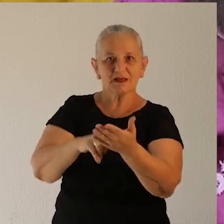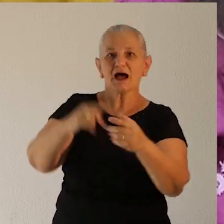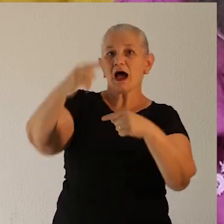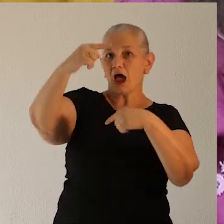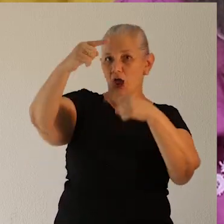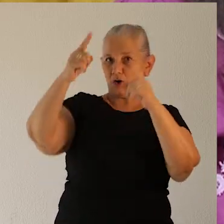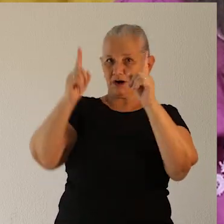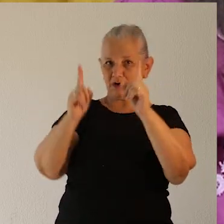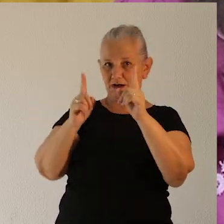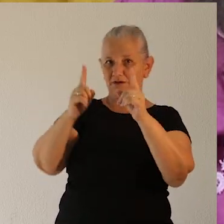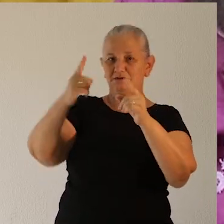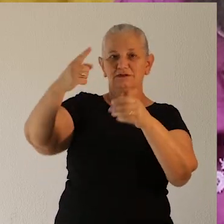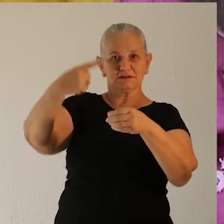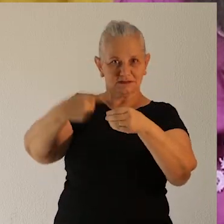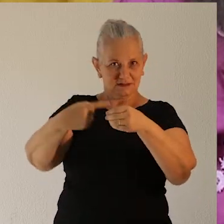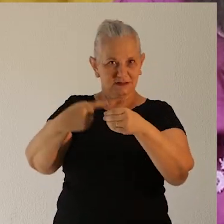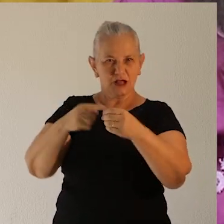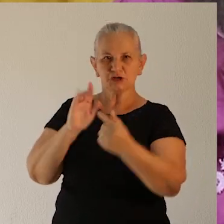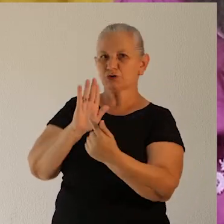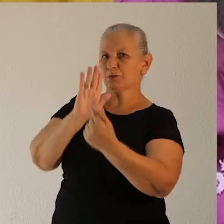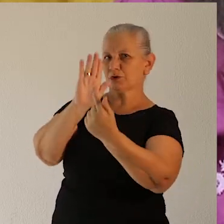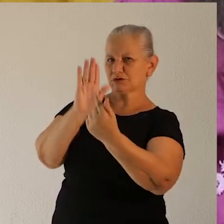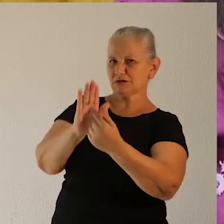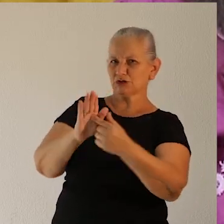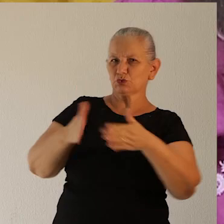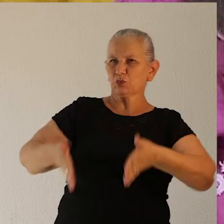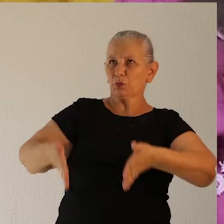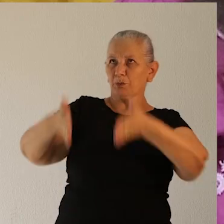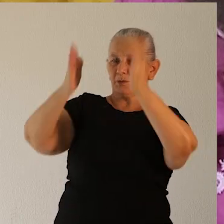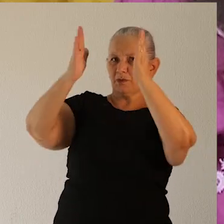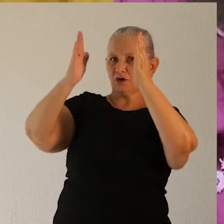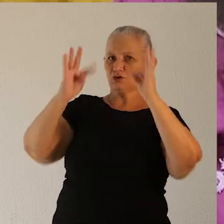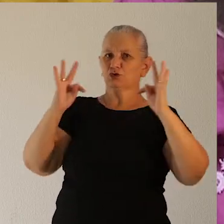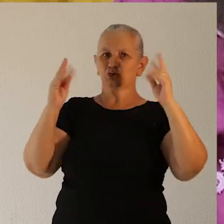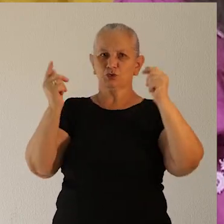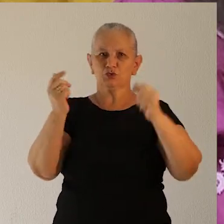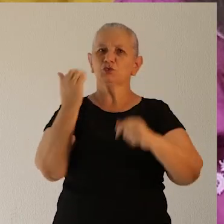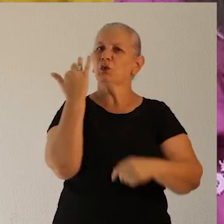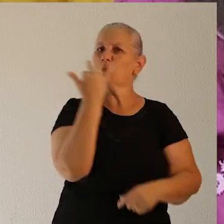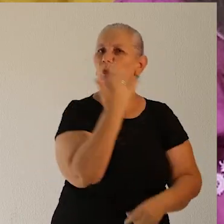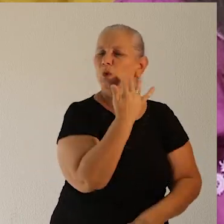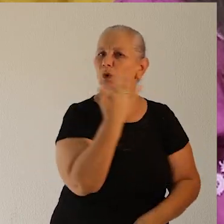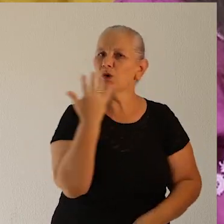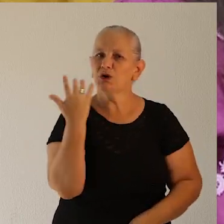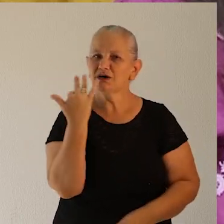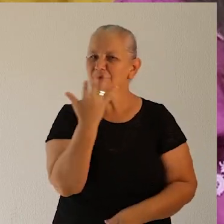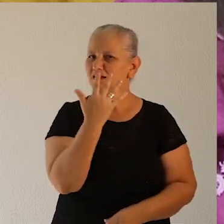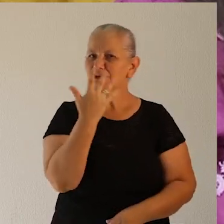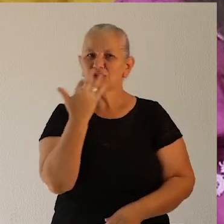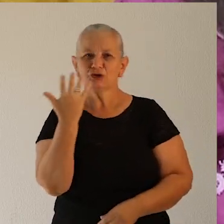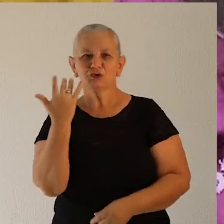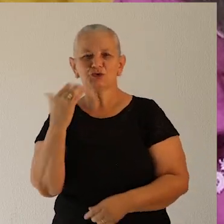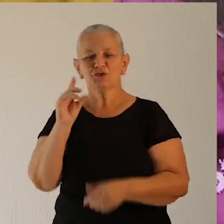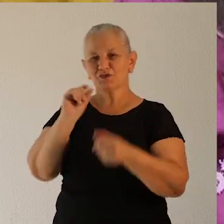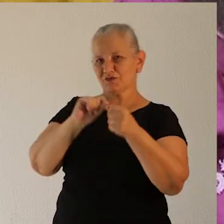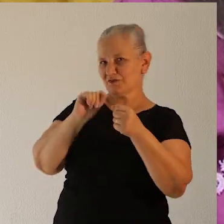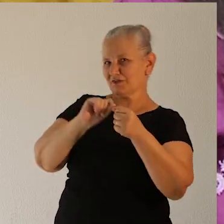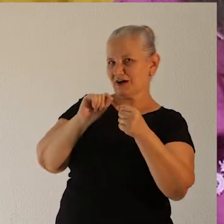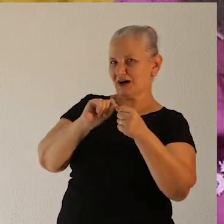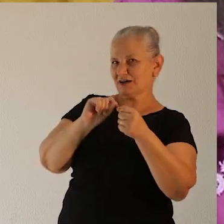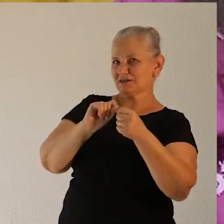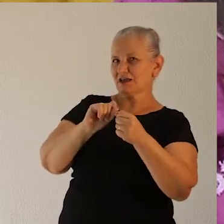cartão postal, que vira papéis coloridos de presentes de Natal, que